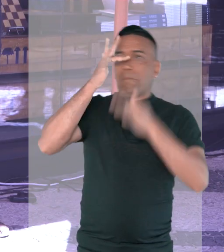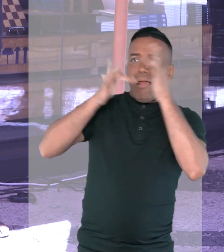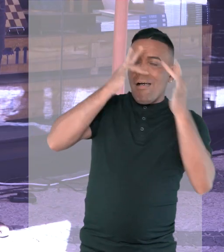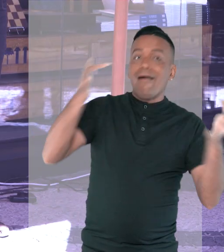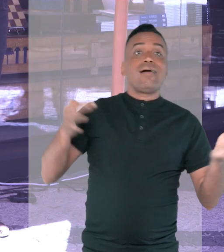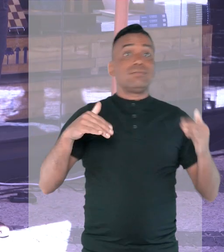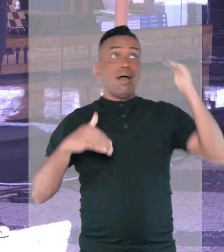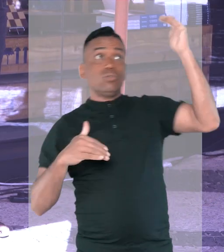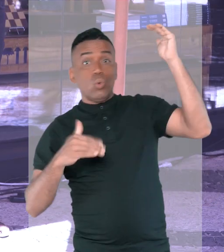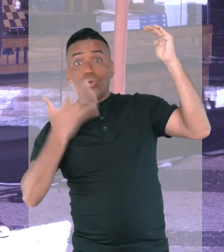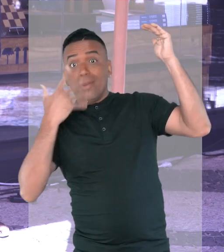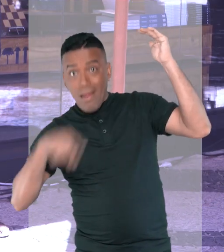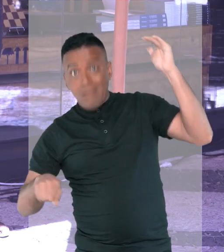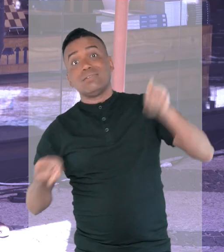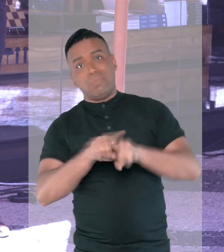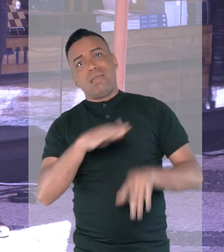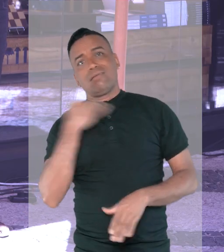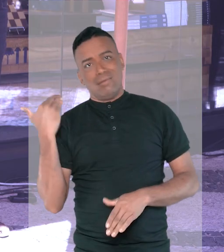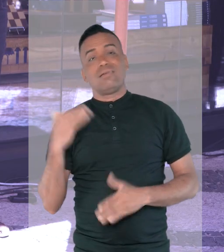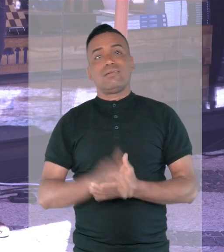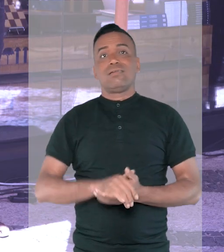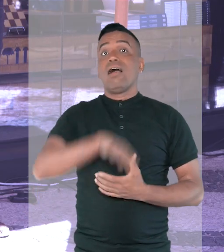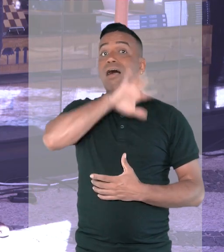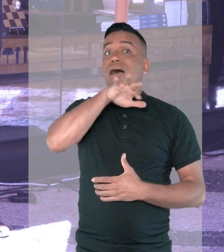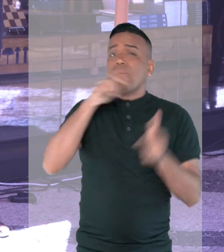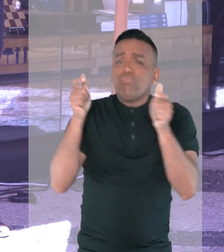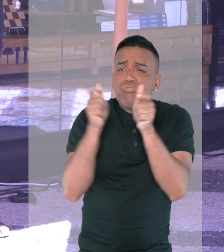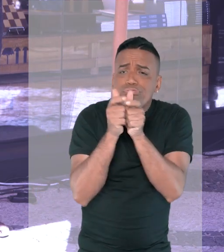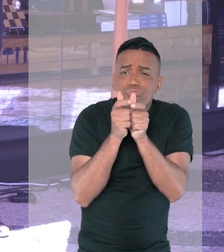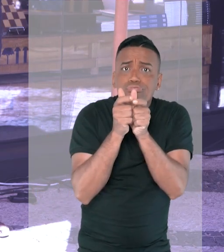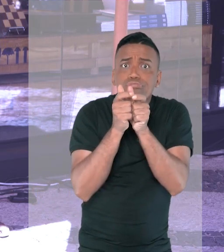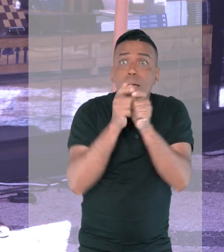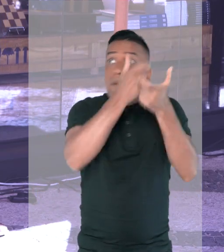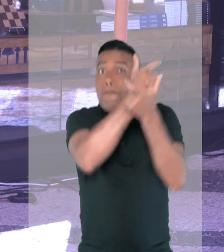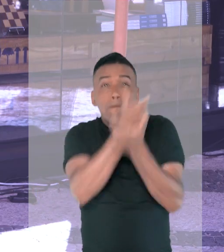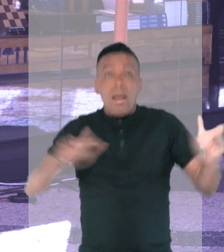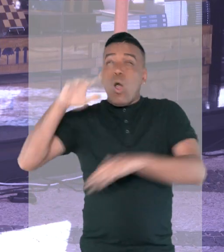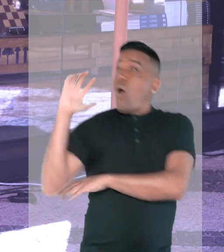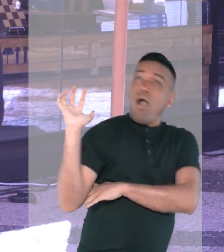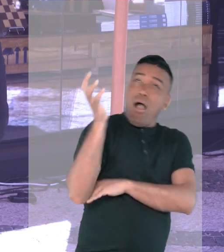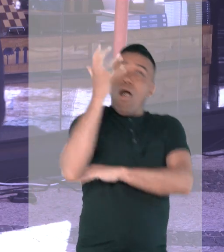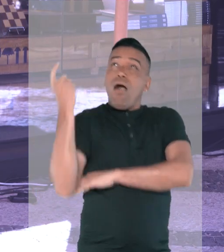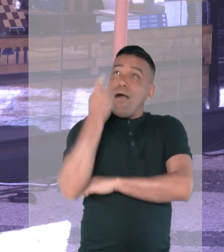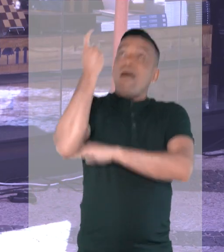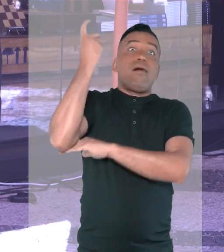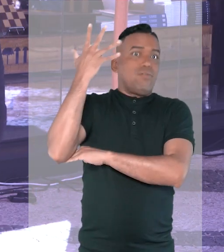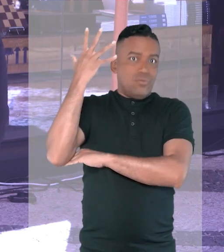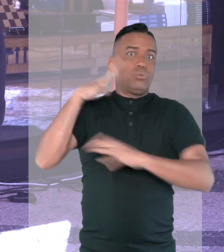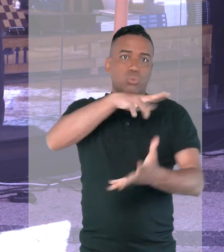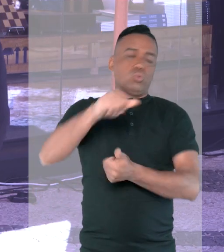as plantas, para os adultos e para as crianças. Para o menor dos animais, até para a maior árvore do